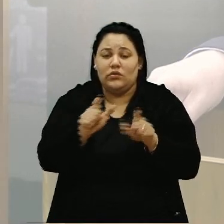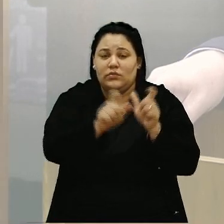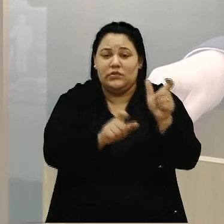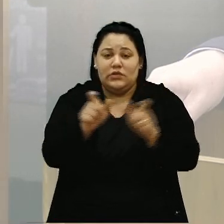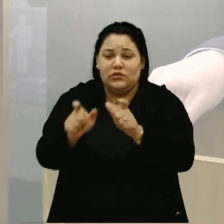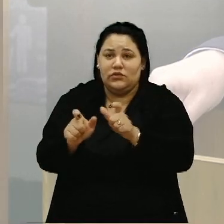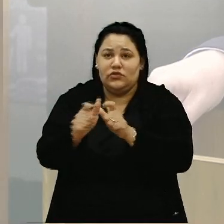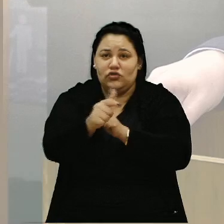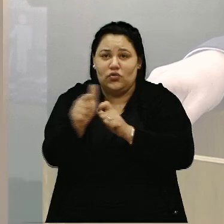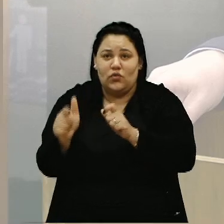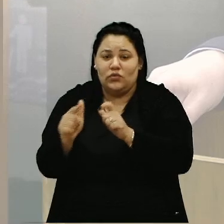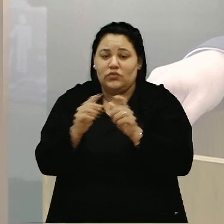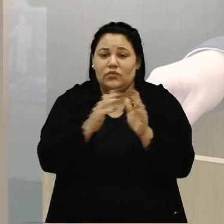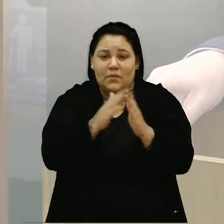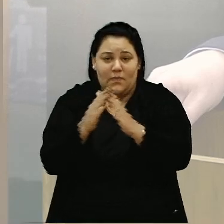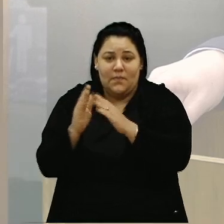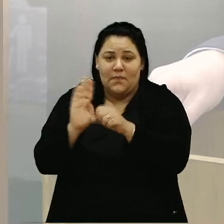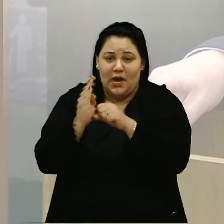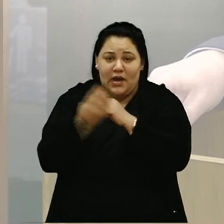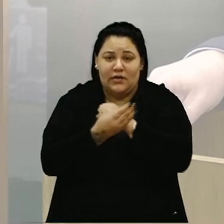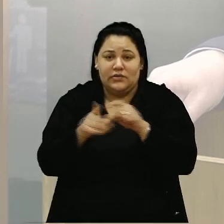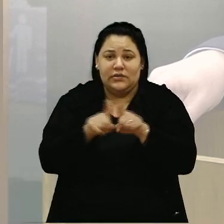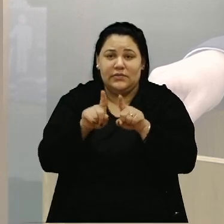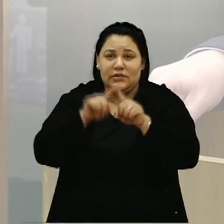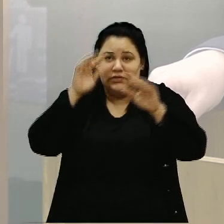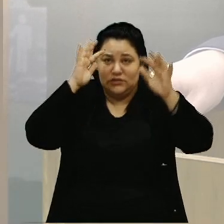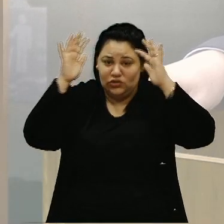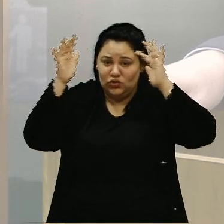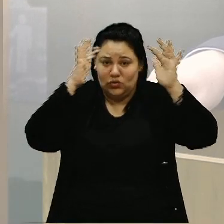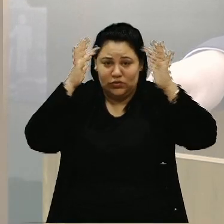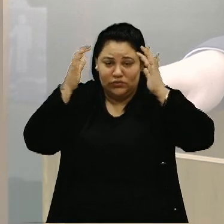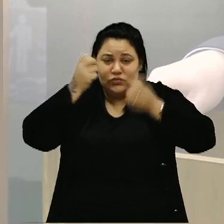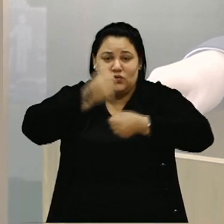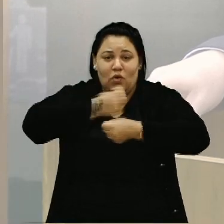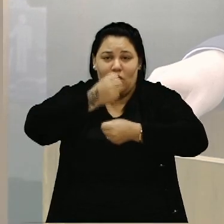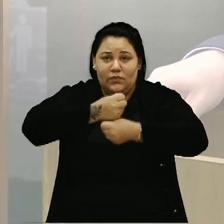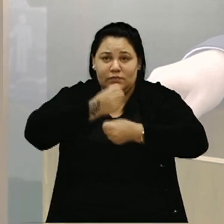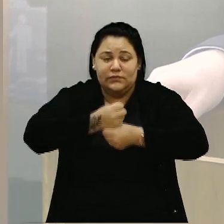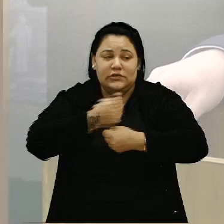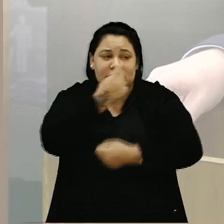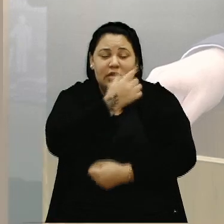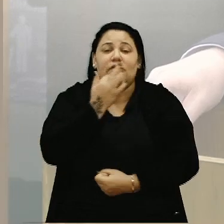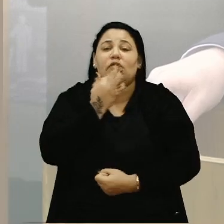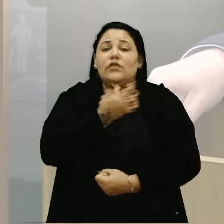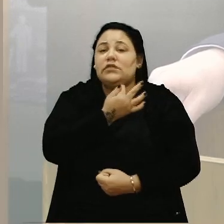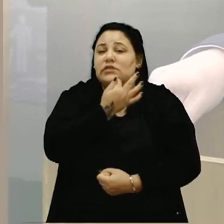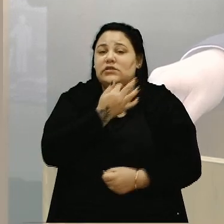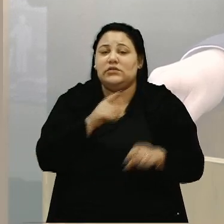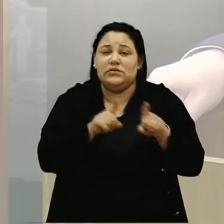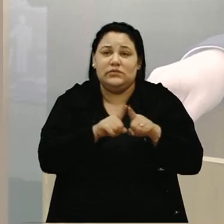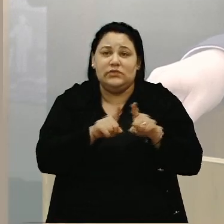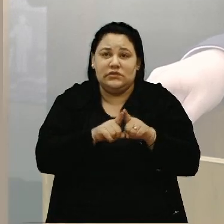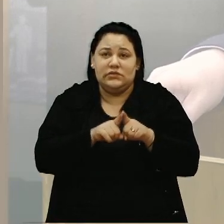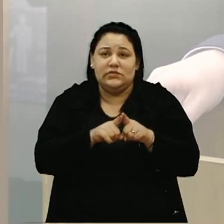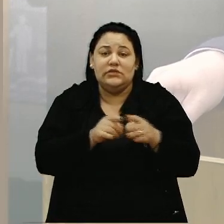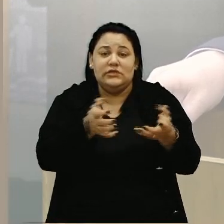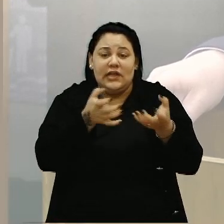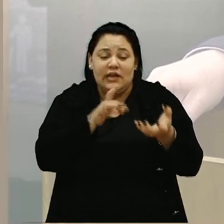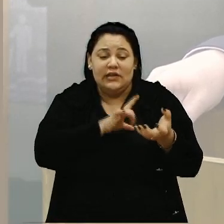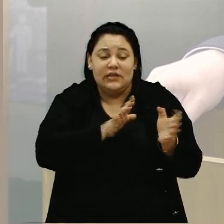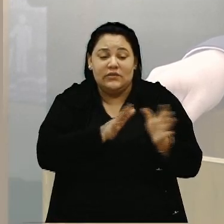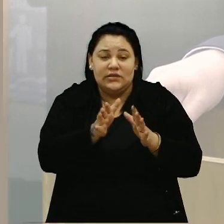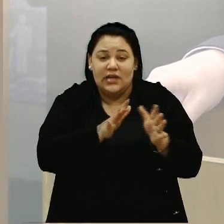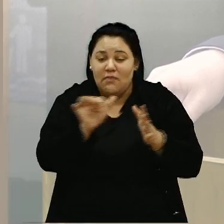bairros que sonham com obras, né, assim como lá em Forqueta, que querem ter aquele